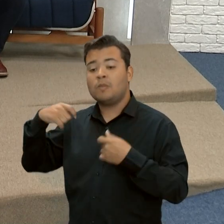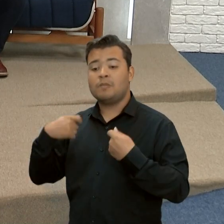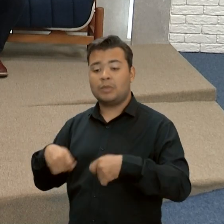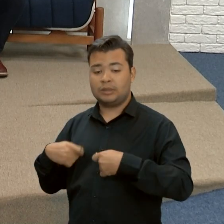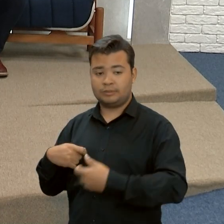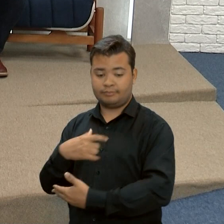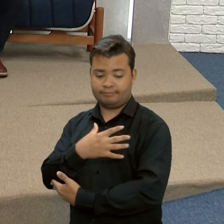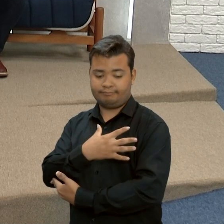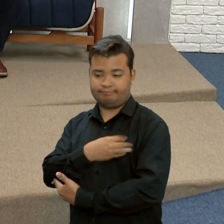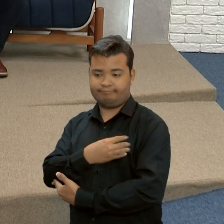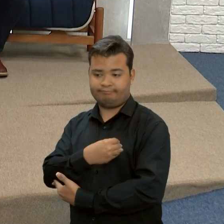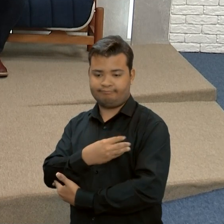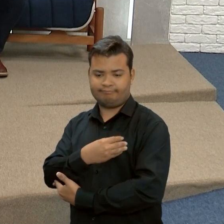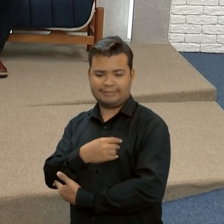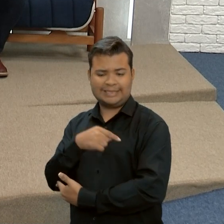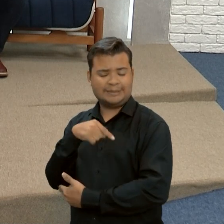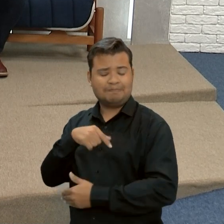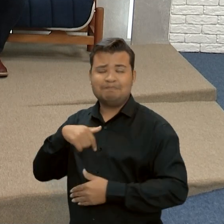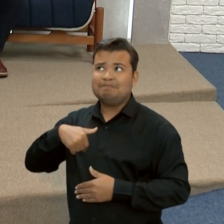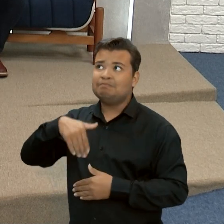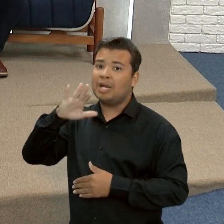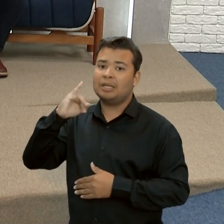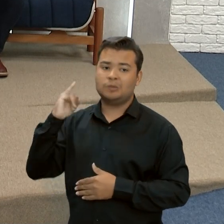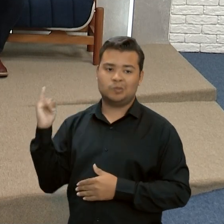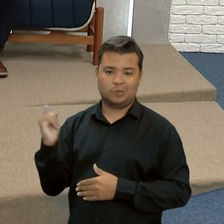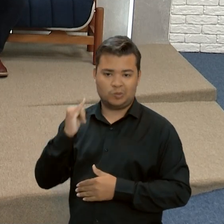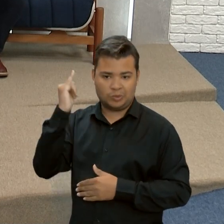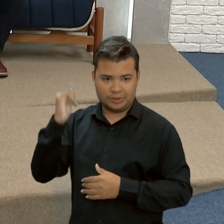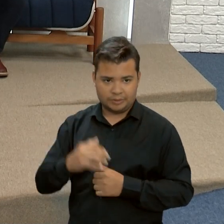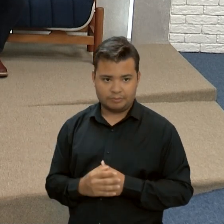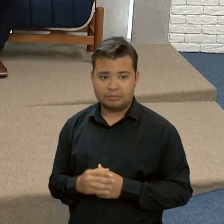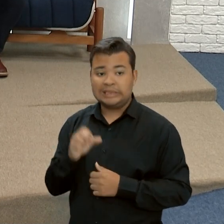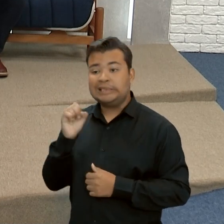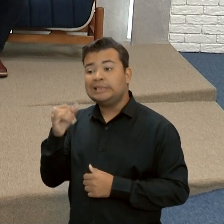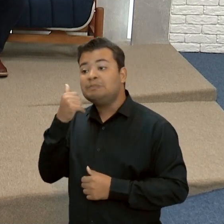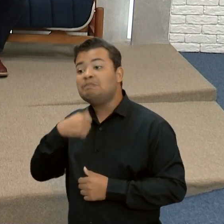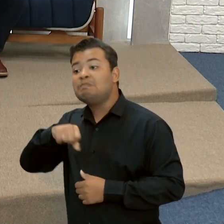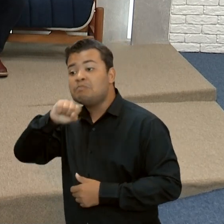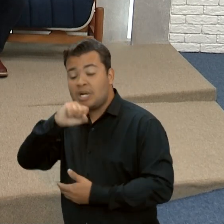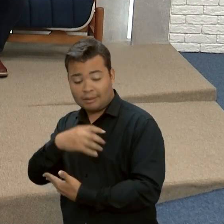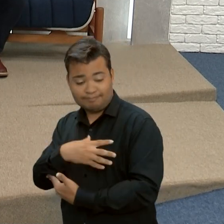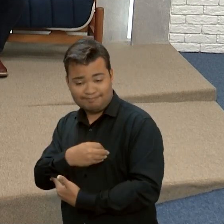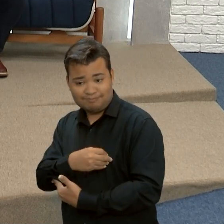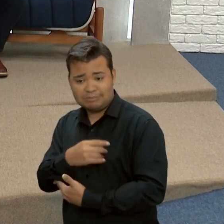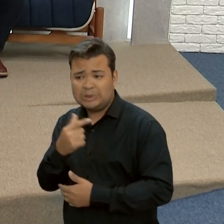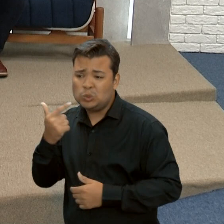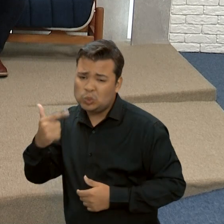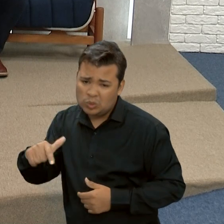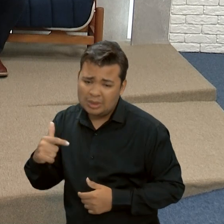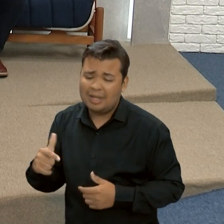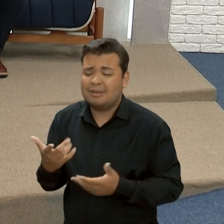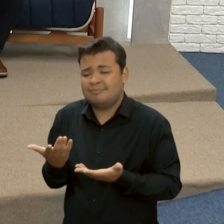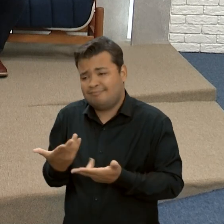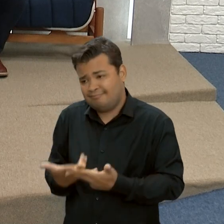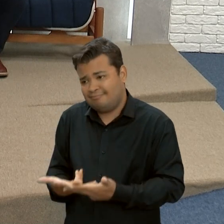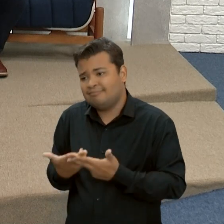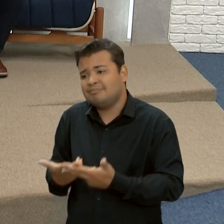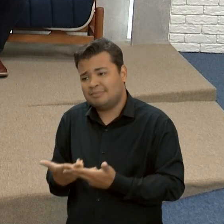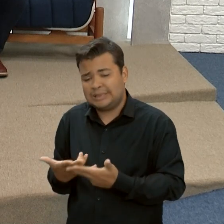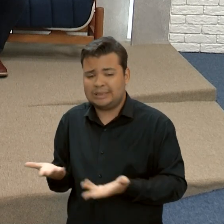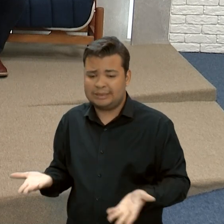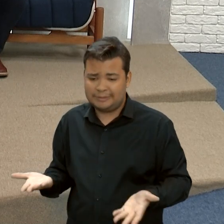leite materno é realmente a mais importante. Para aquelas mães que não têm o leite materno, realmente não tem outro jeito, né? Isso é verdade.